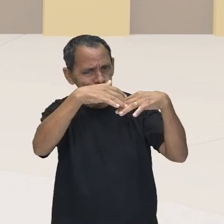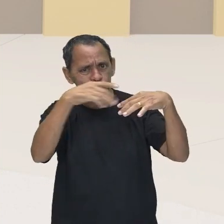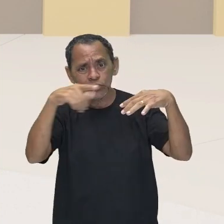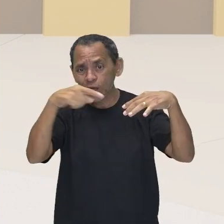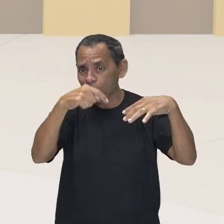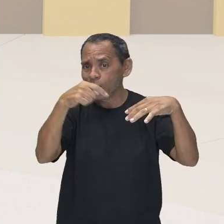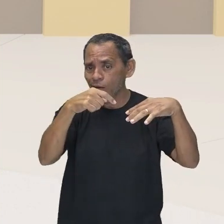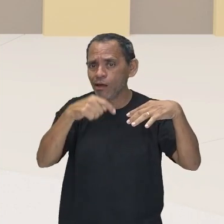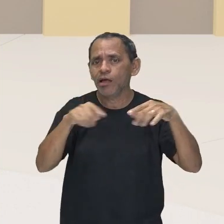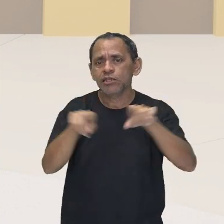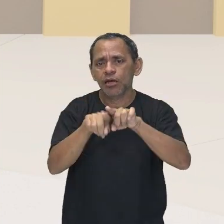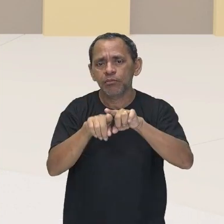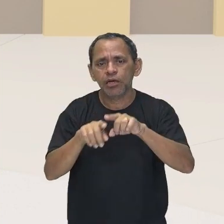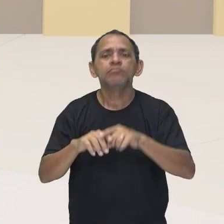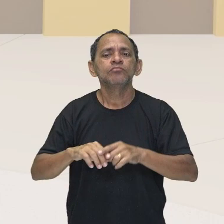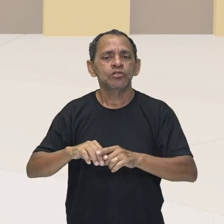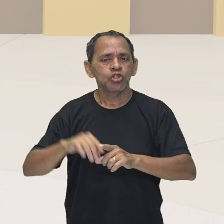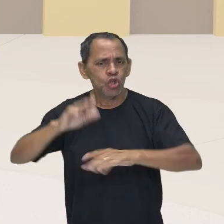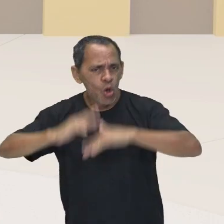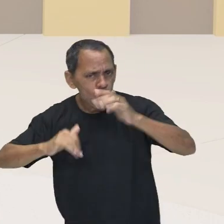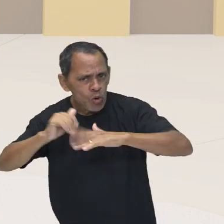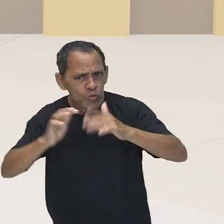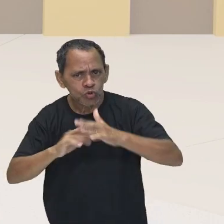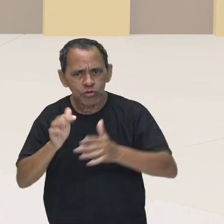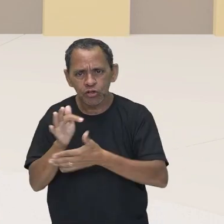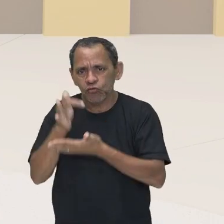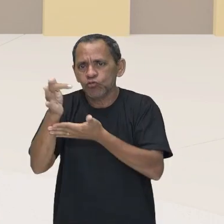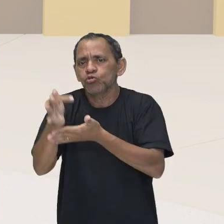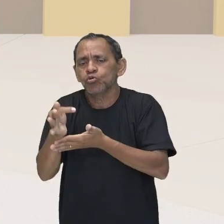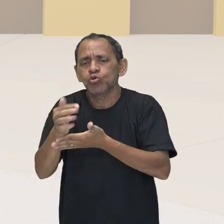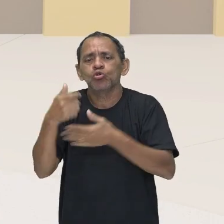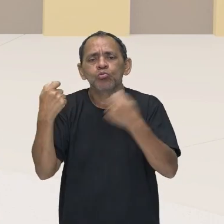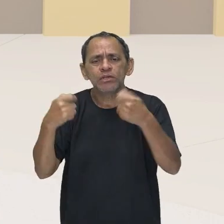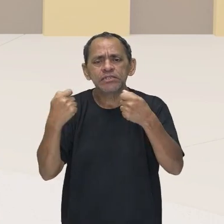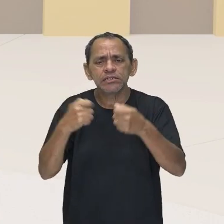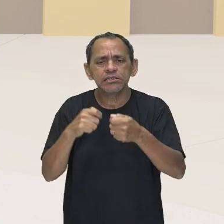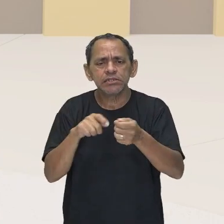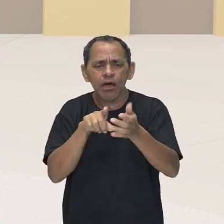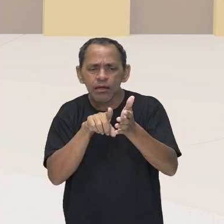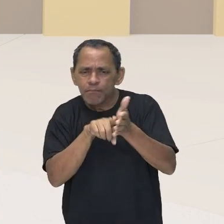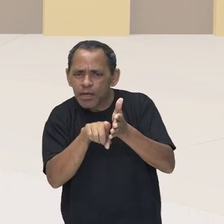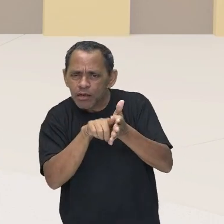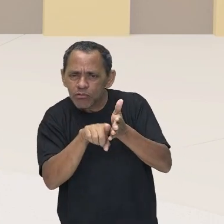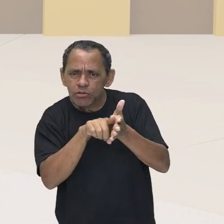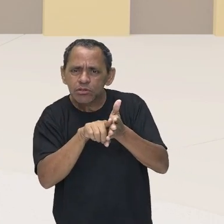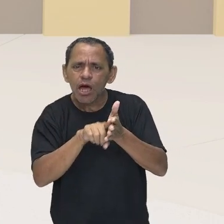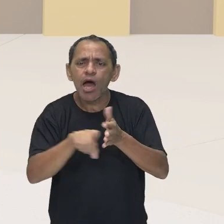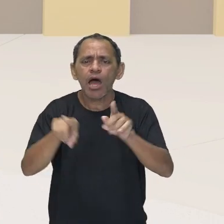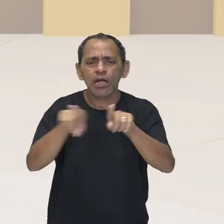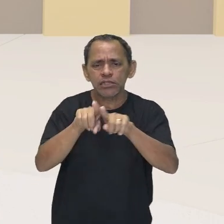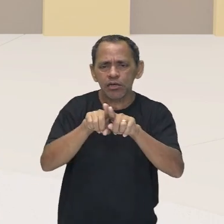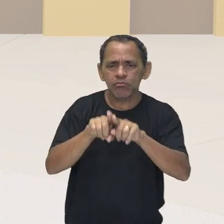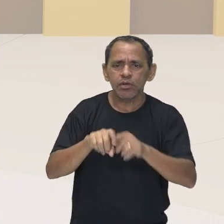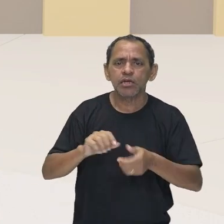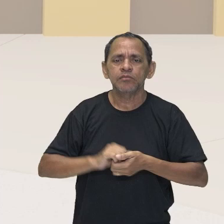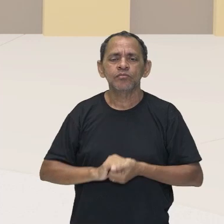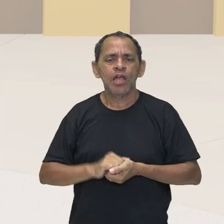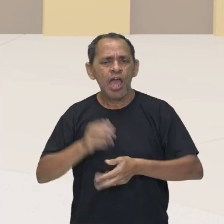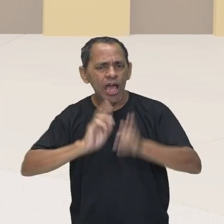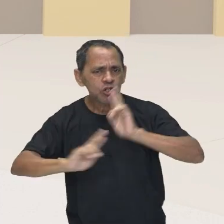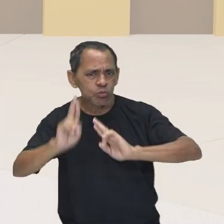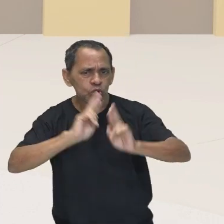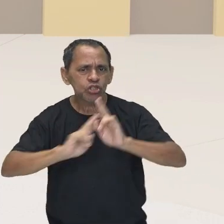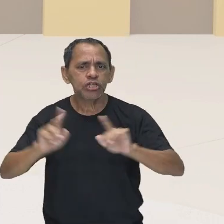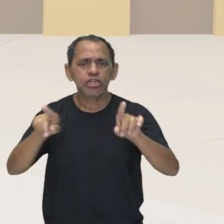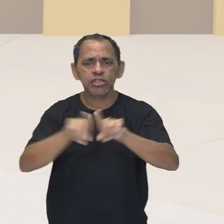O profissional do futuro, ele deverá questionar, identificar vantagens e desvantagens,